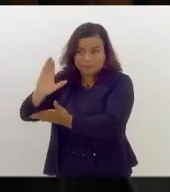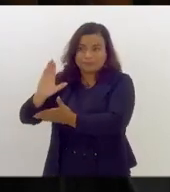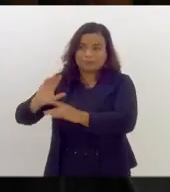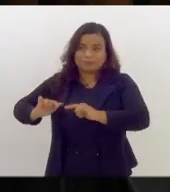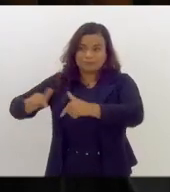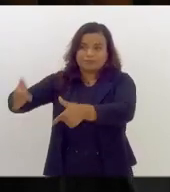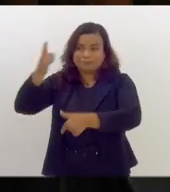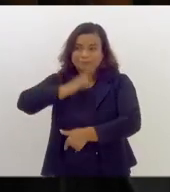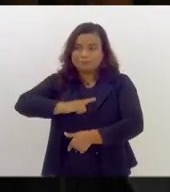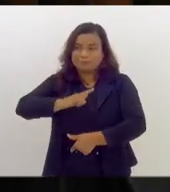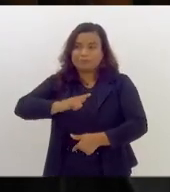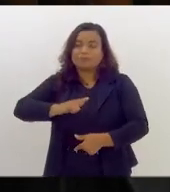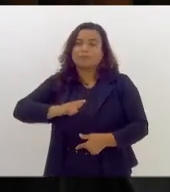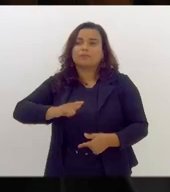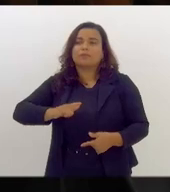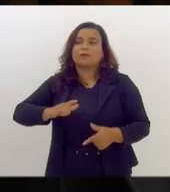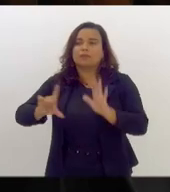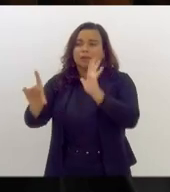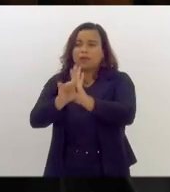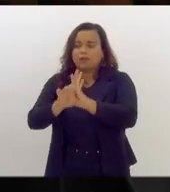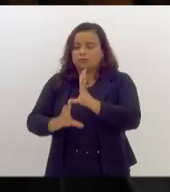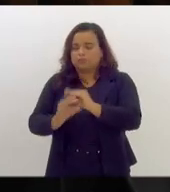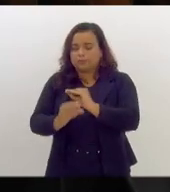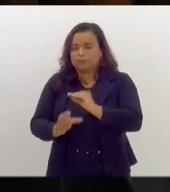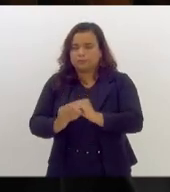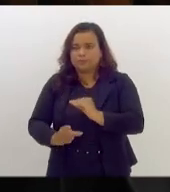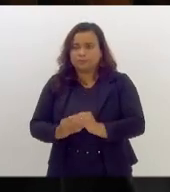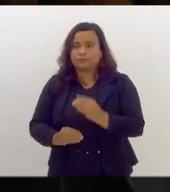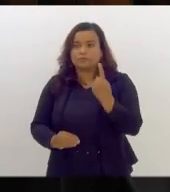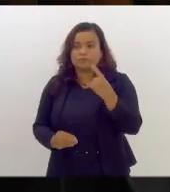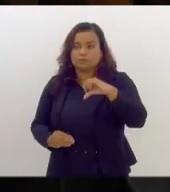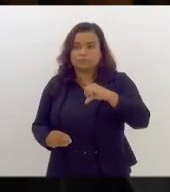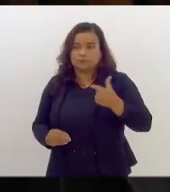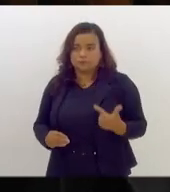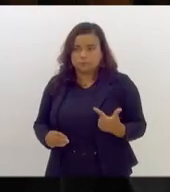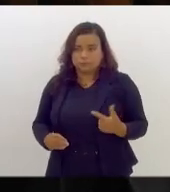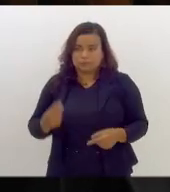sancionou as leis complementares 1922